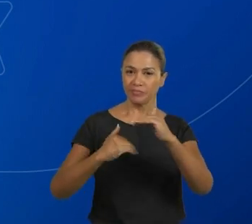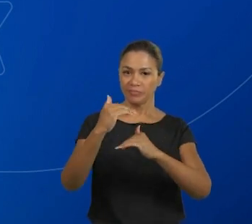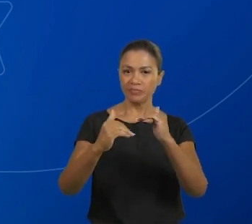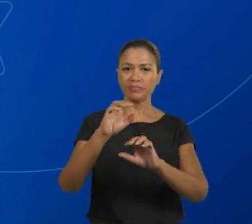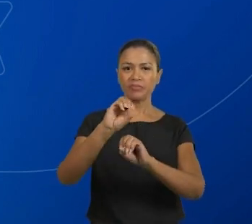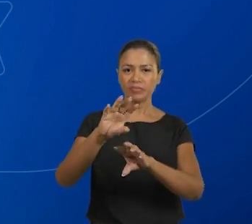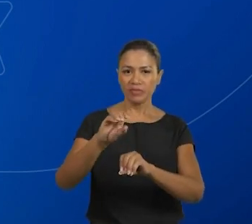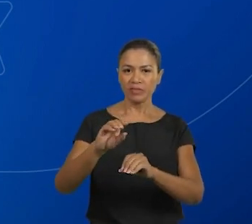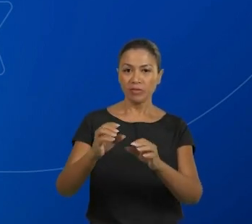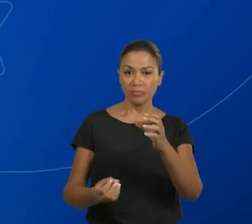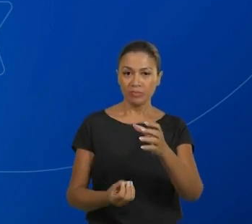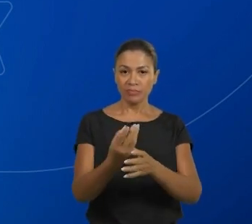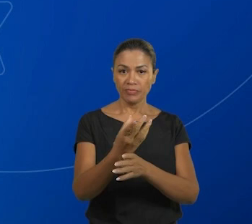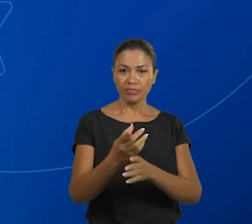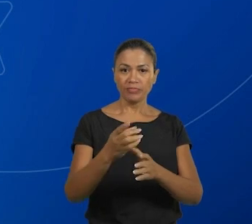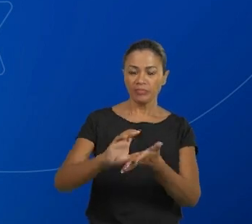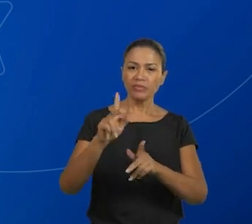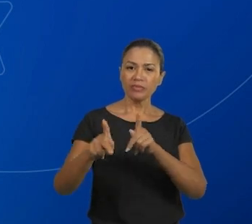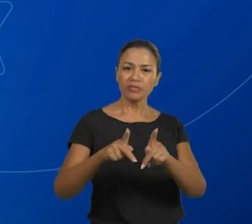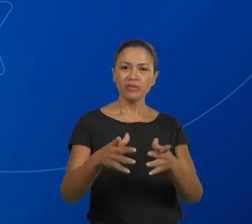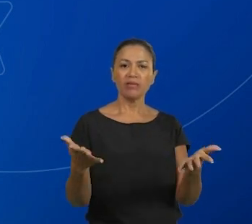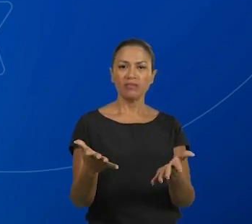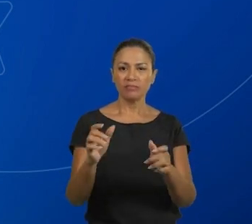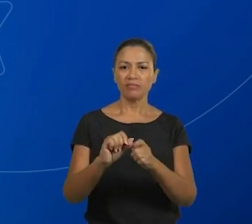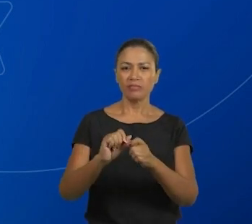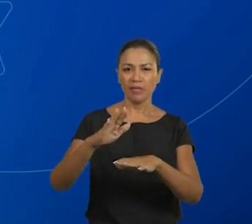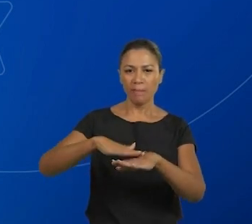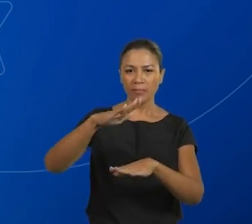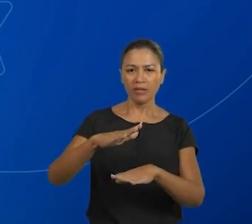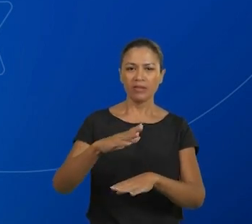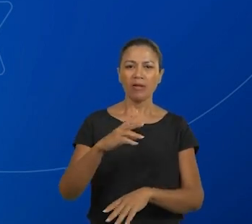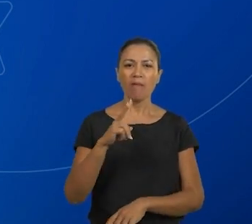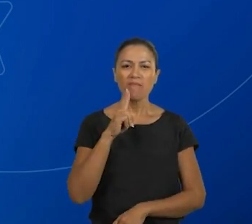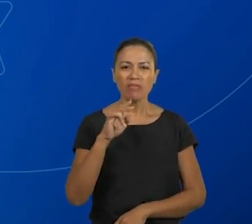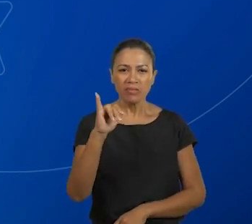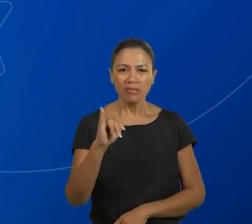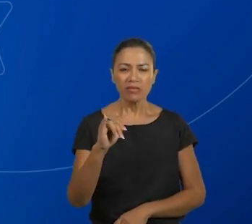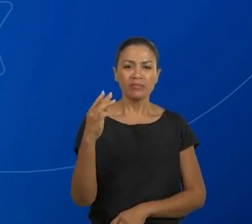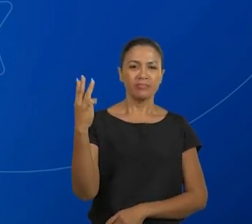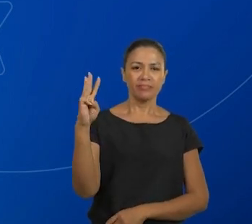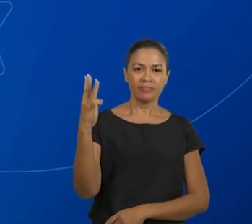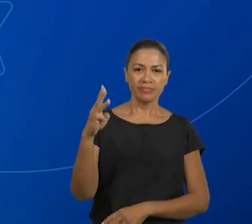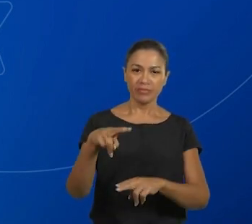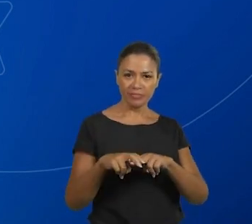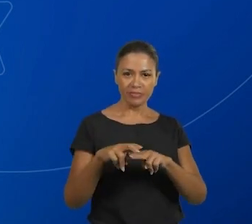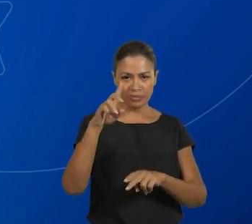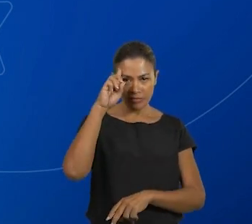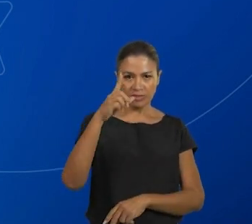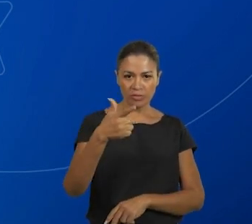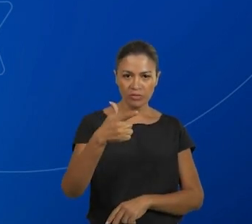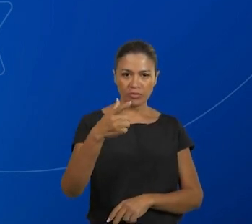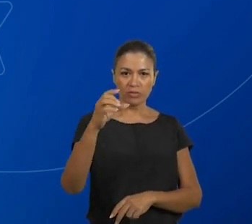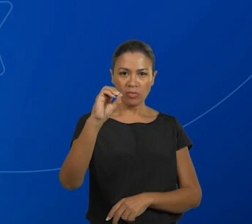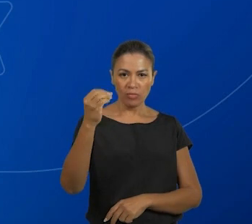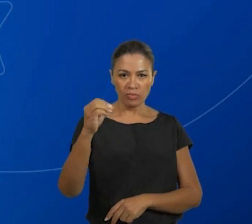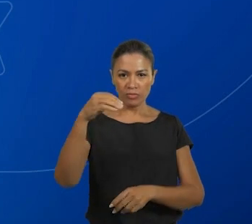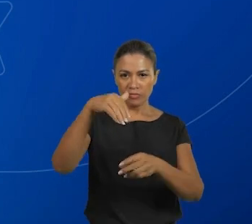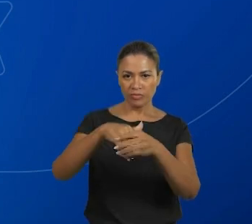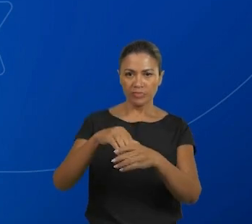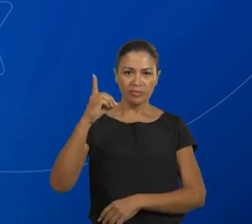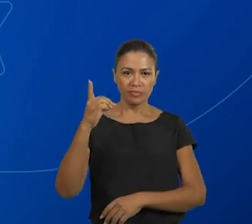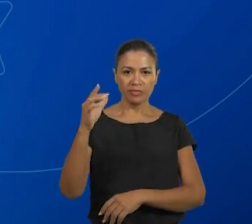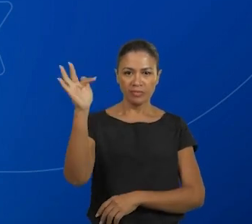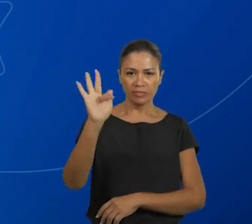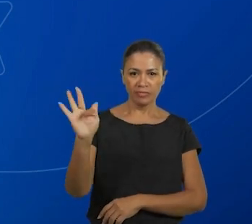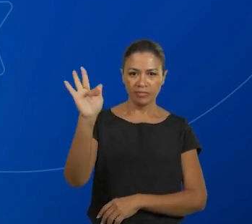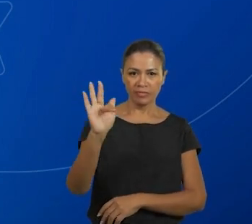educacional e criação de renda para o nosso povo. Agora, quero fazer muito mais por Viana e pelo Maranhão. Por isso, no dia 2 de outubro,